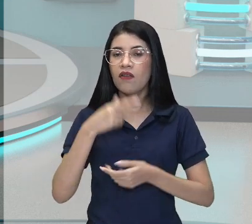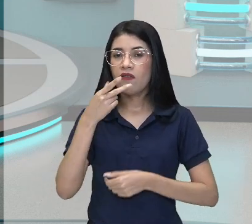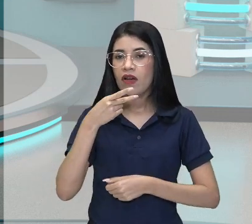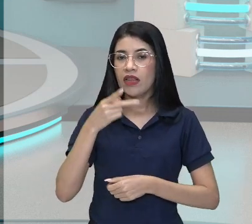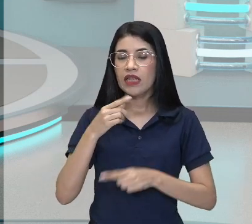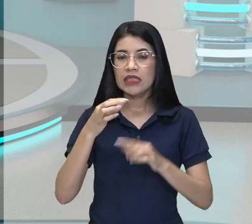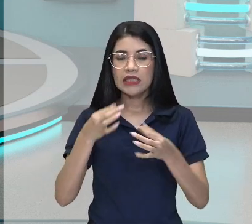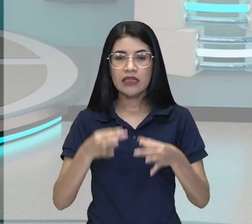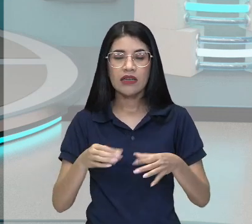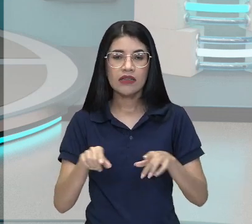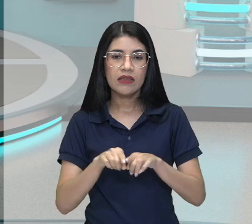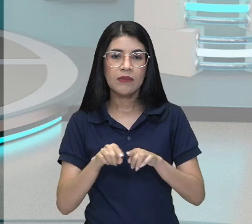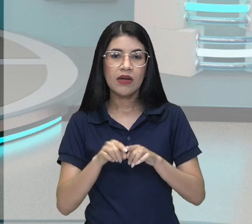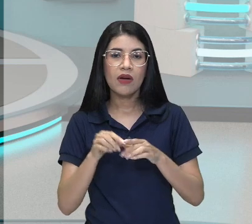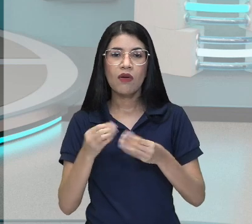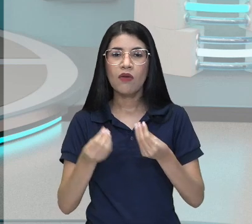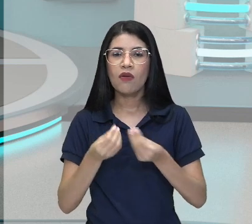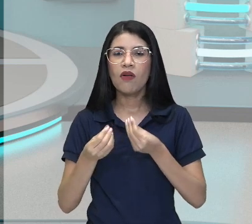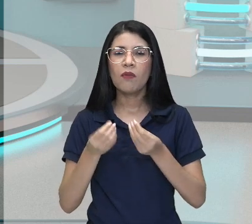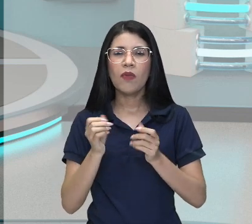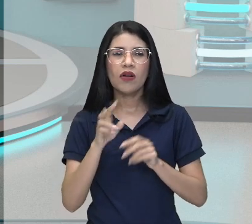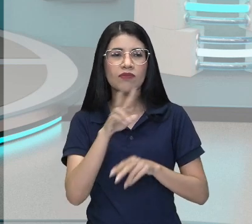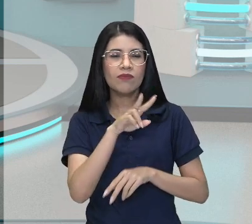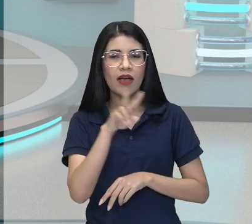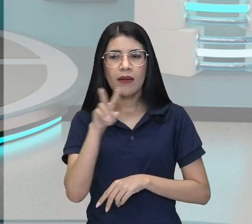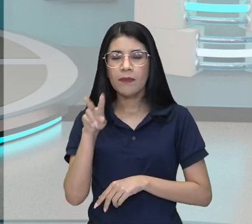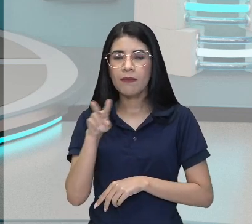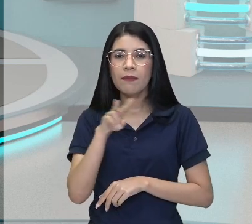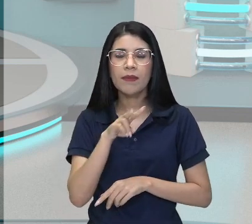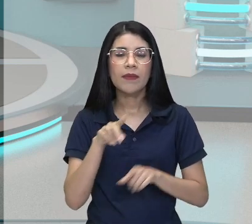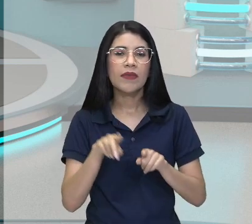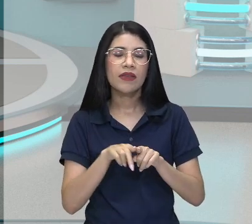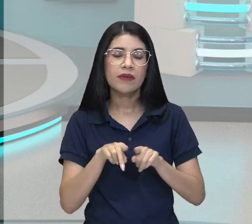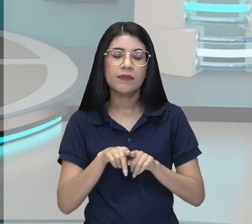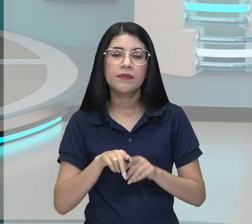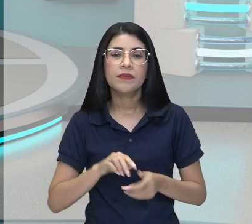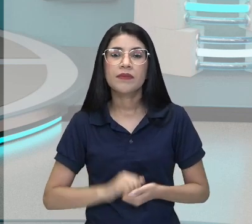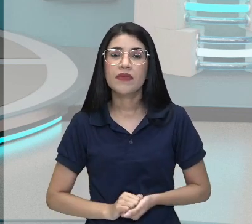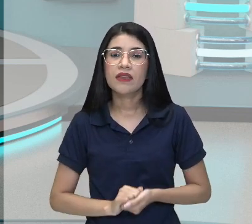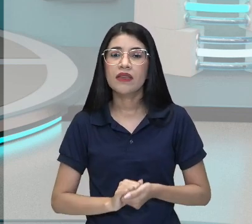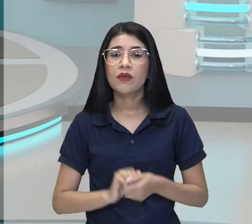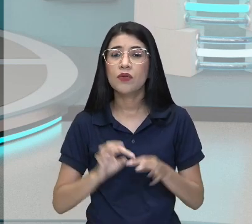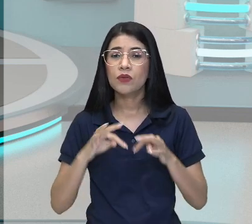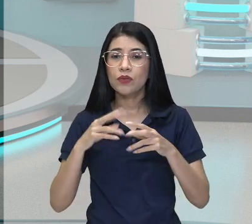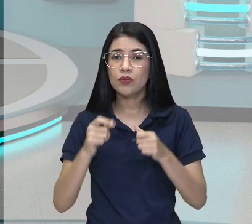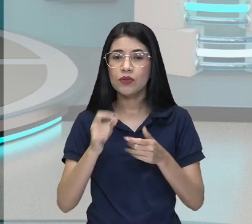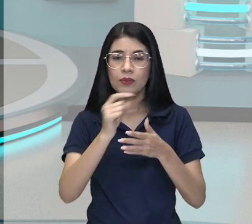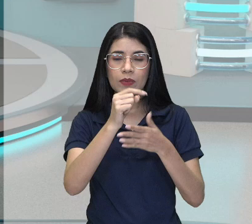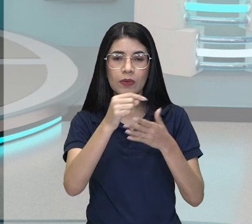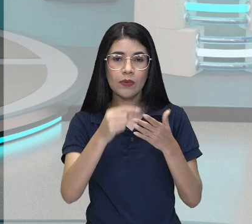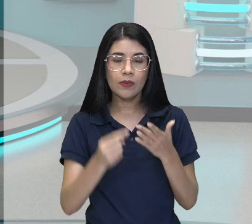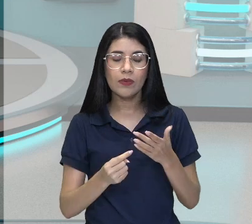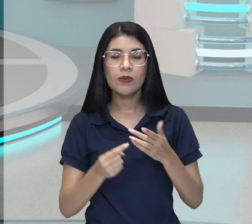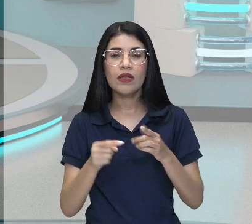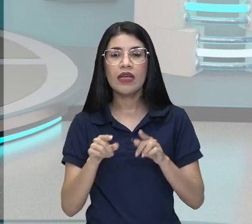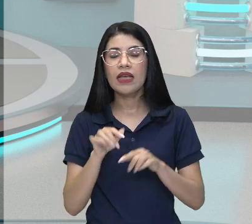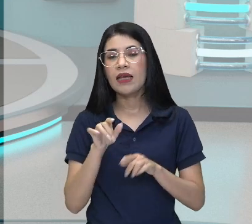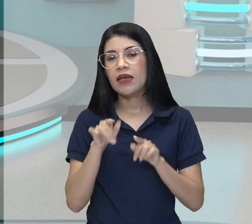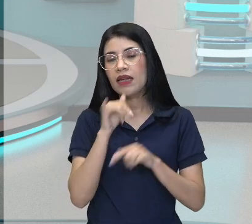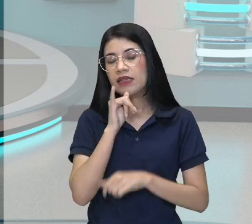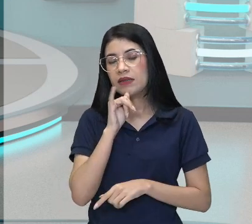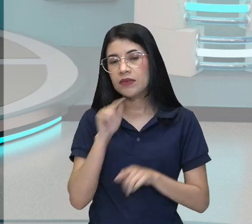saber o momento qual é a câmera que nós vamos olhar, qual é que não é, entendeu? Então, isso tudo é o que? Até mesmo numa entrevista de